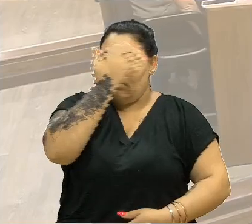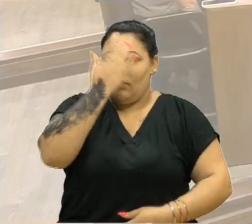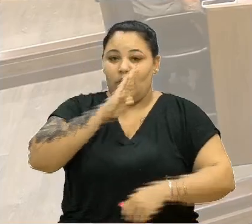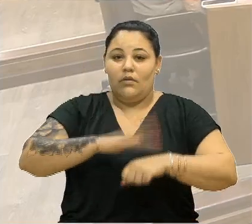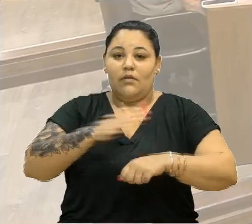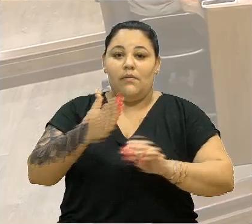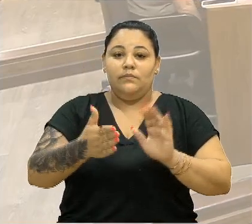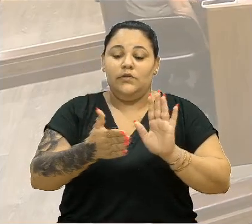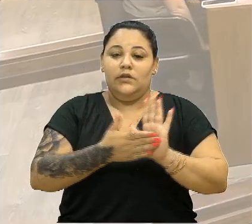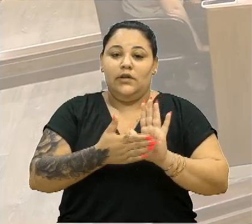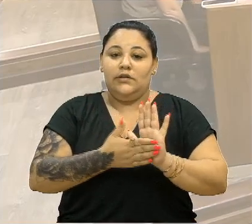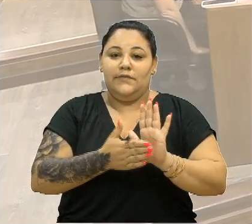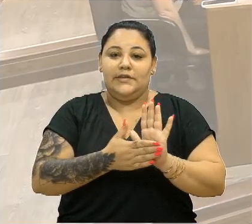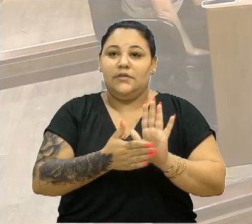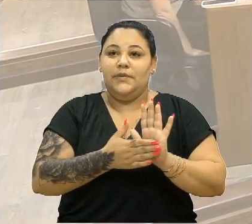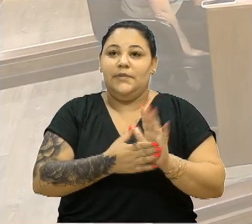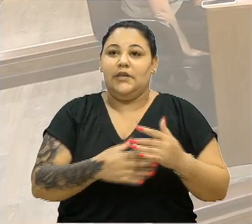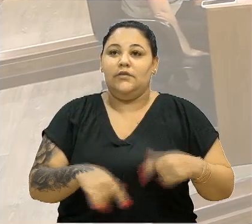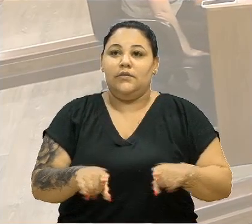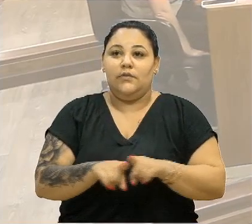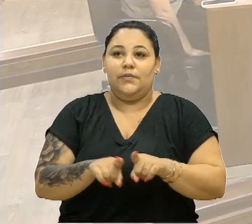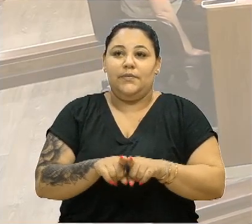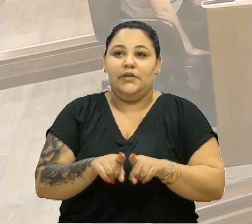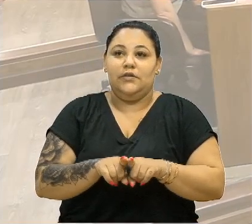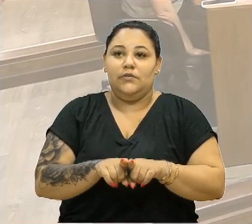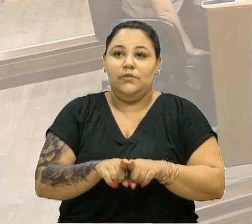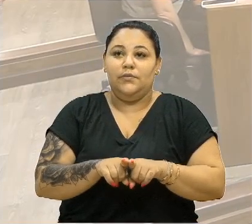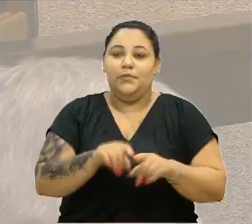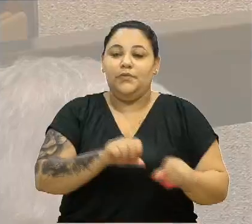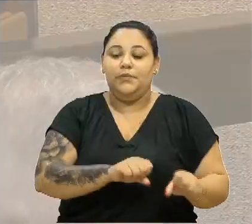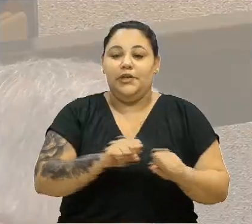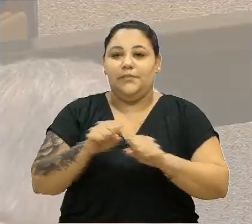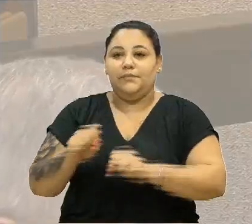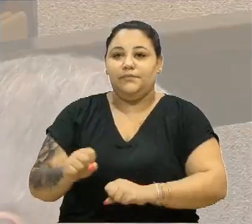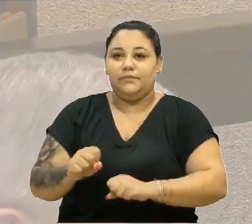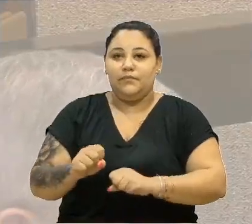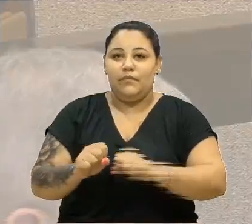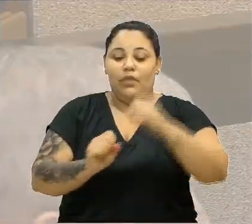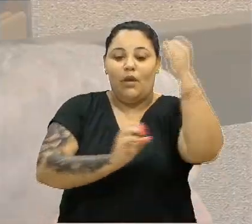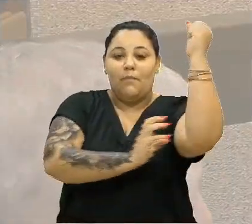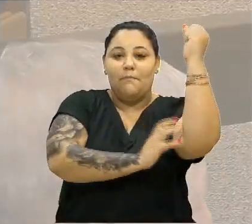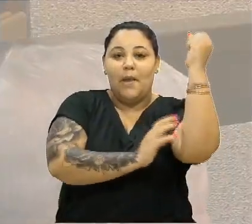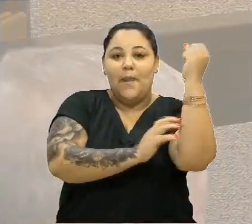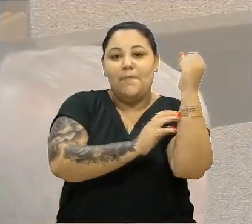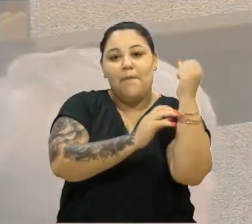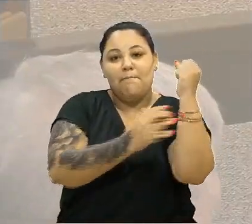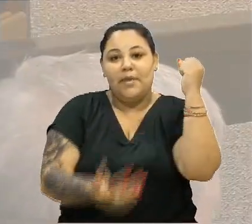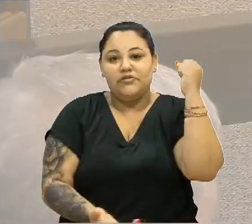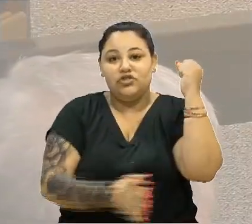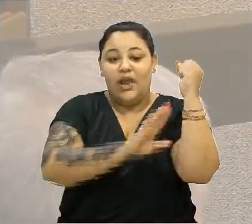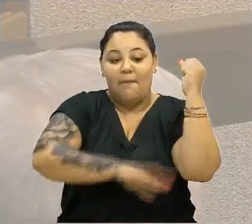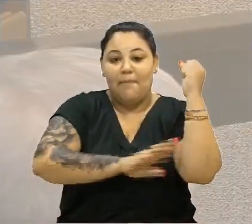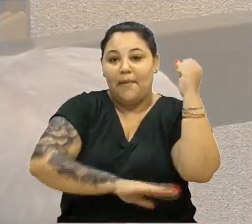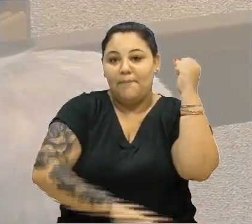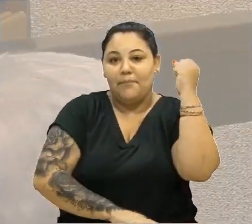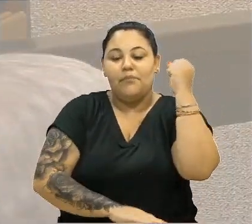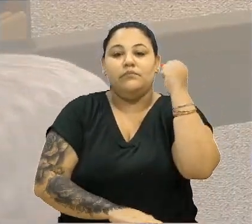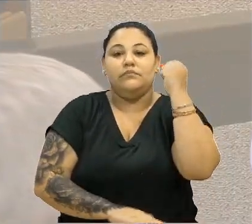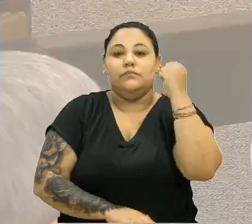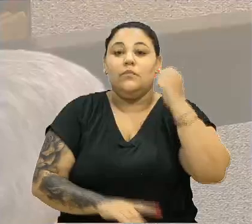proposta que faz com que a gente possa desburocratizar o serviço público, garantir com